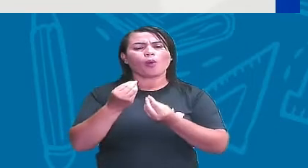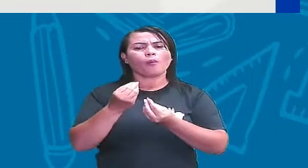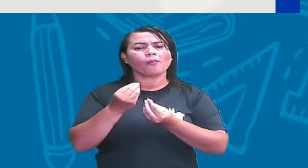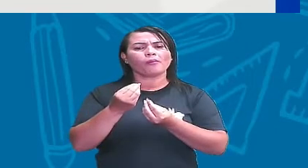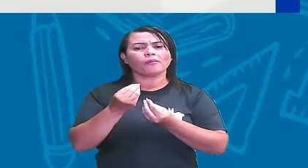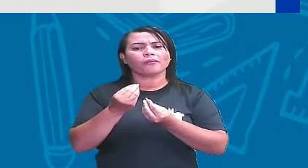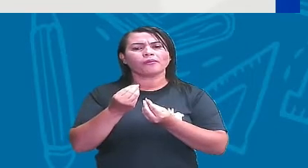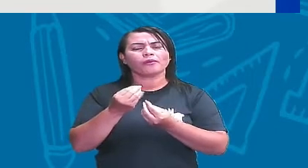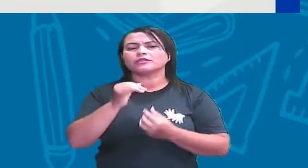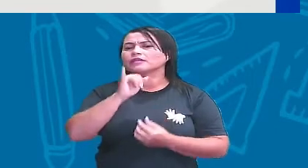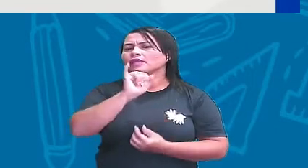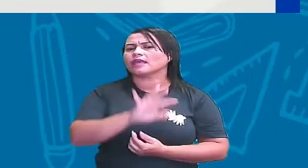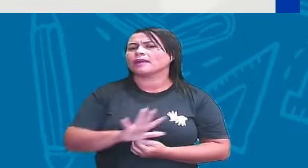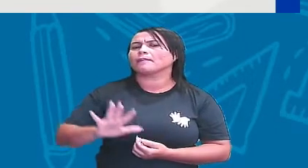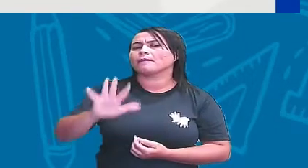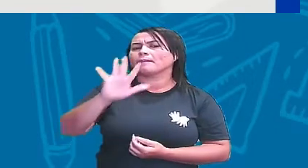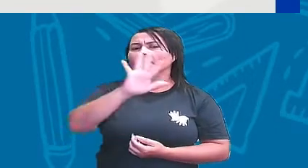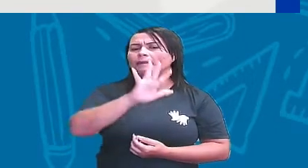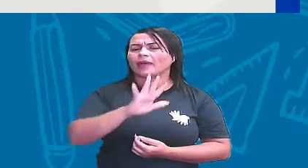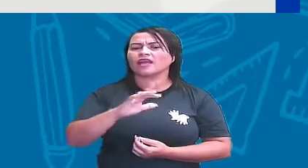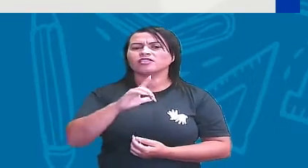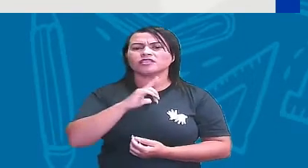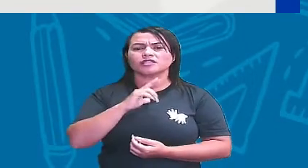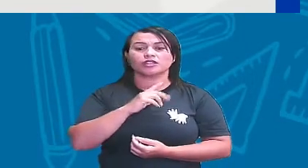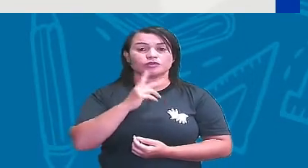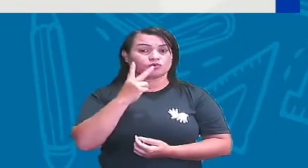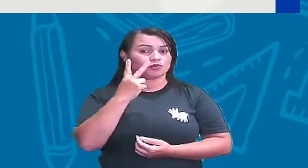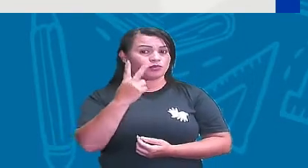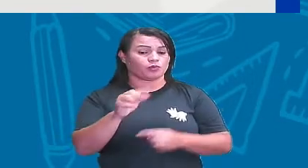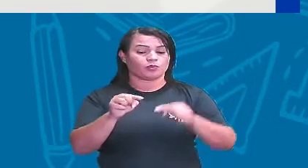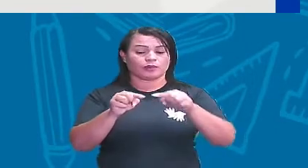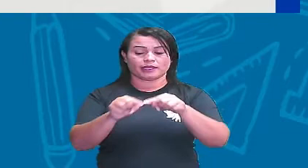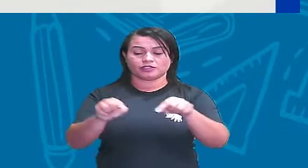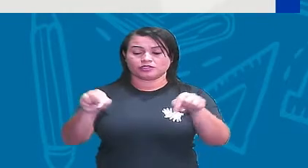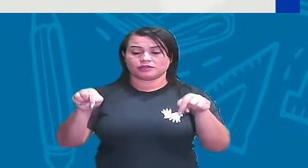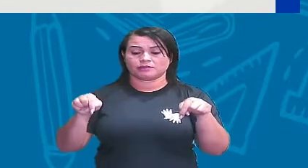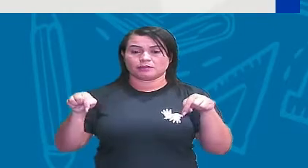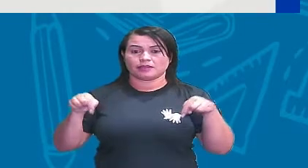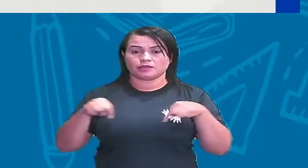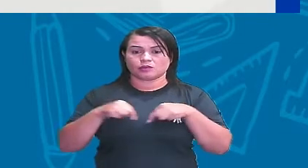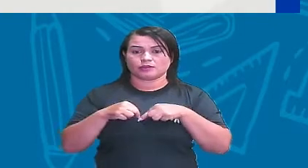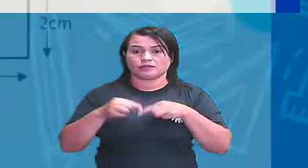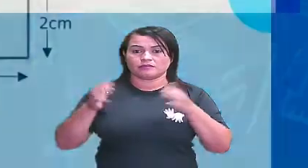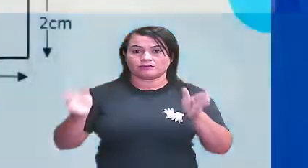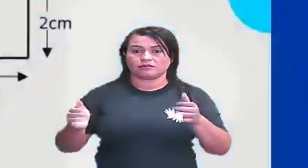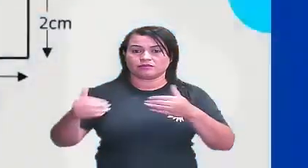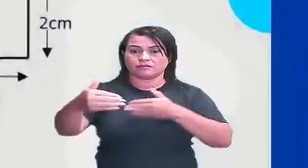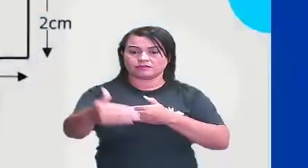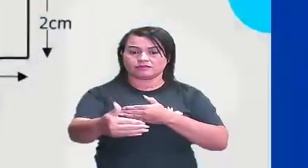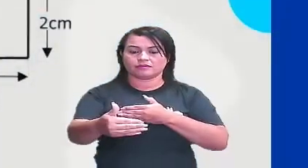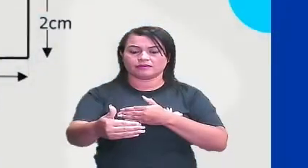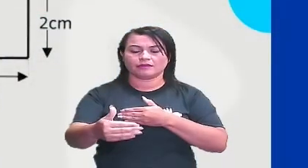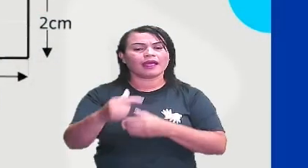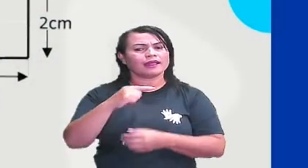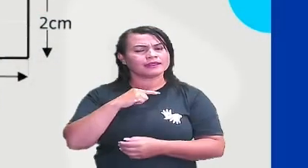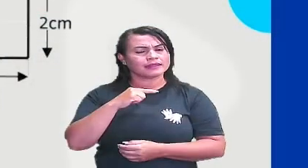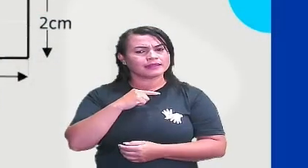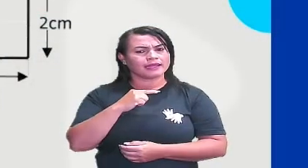figura, né, relacionada a duas dimensões. As medidas de superfície estão diretamente ligadas ao